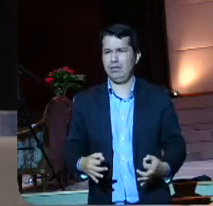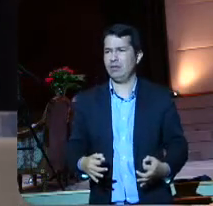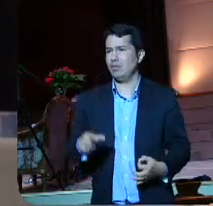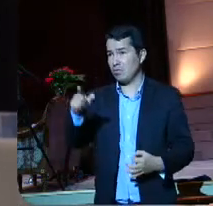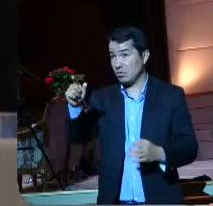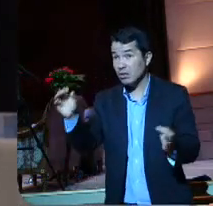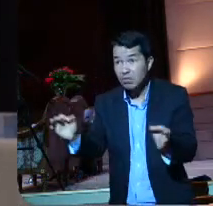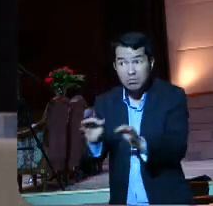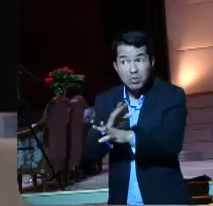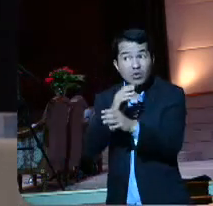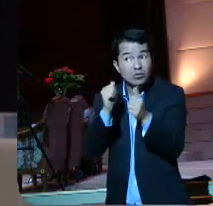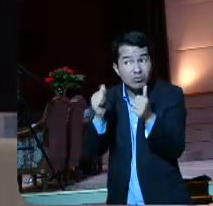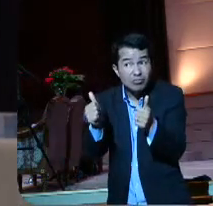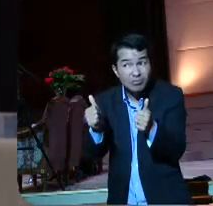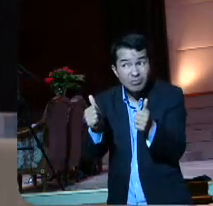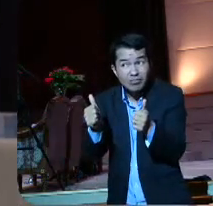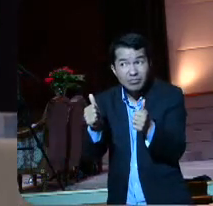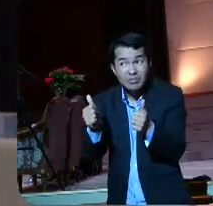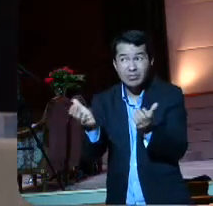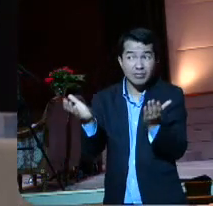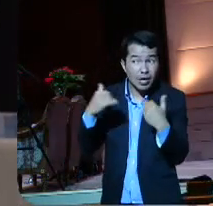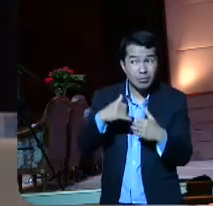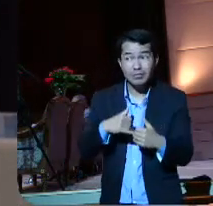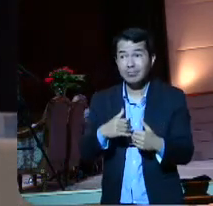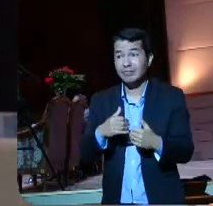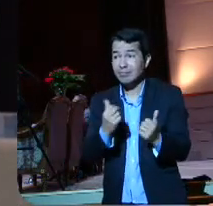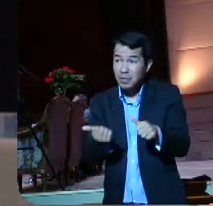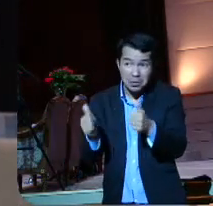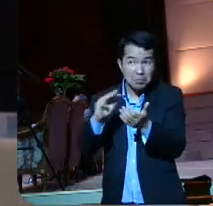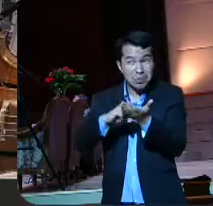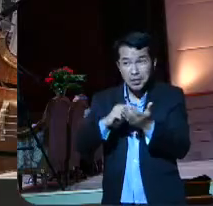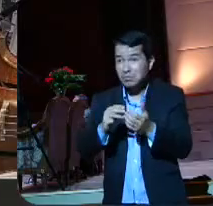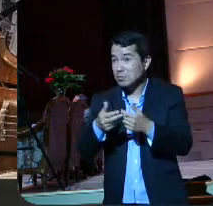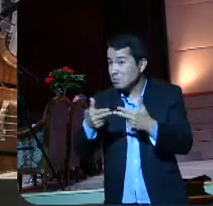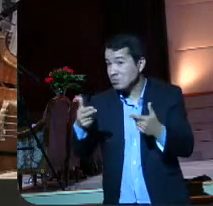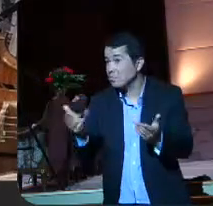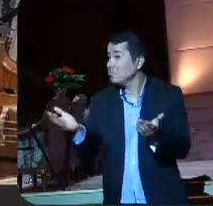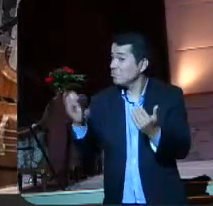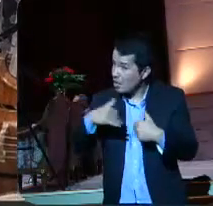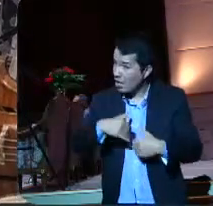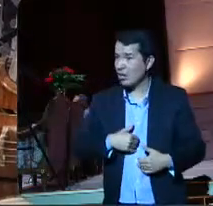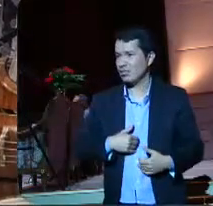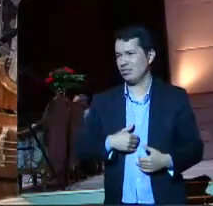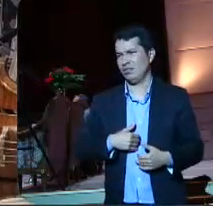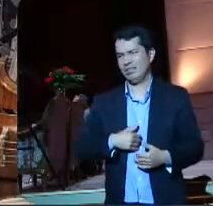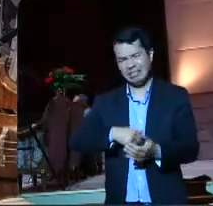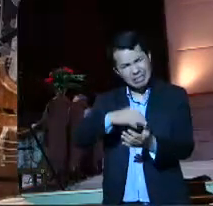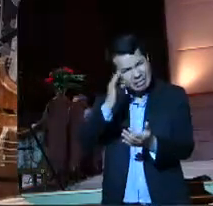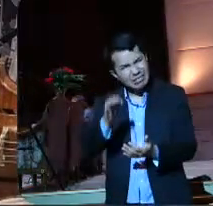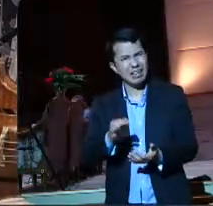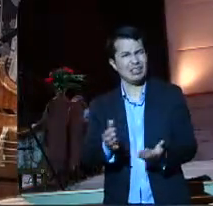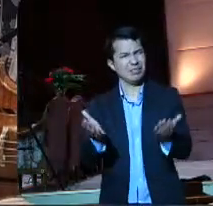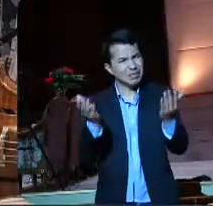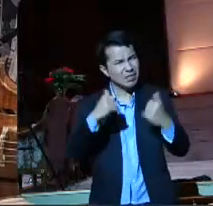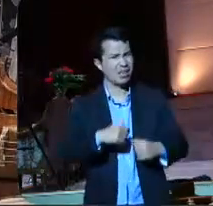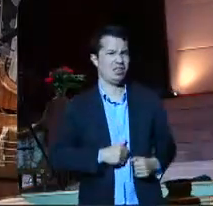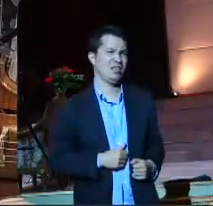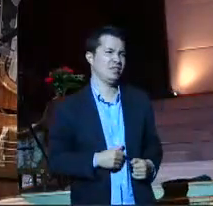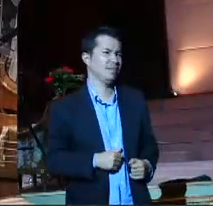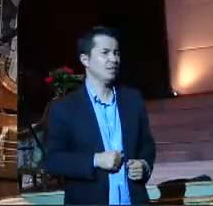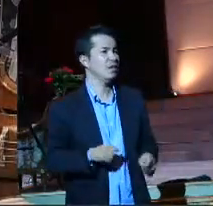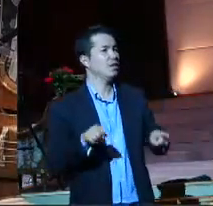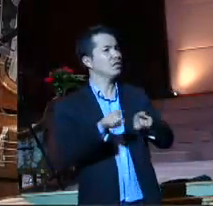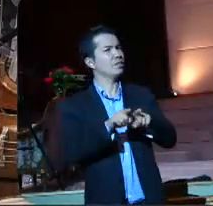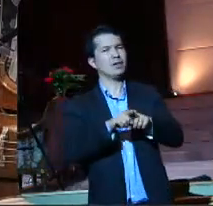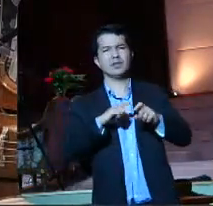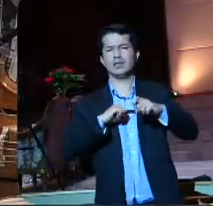Segunda coisa que eu queria deixar com você nessa noite, vai acontecer no mesmo texto de Lucas